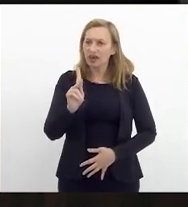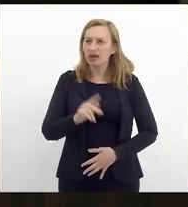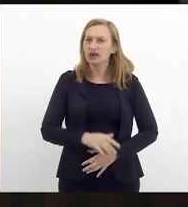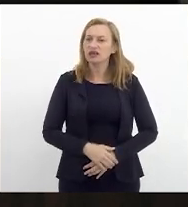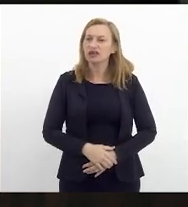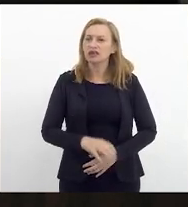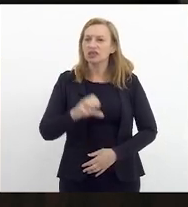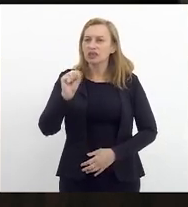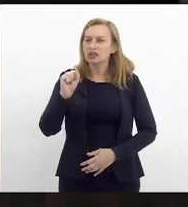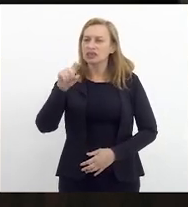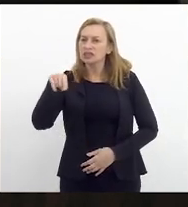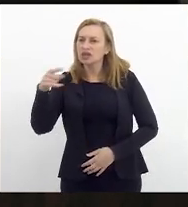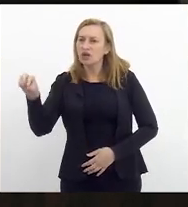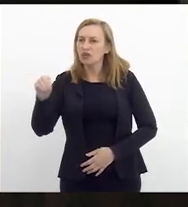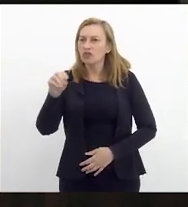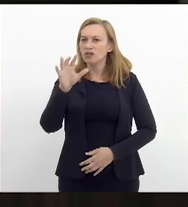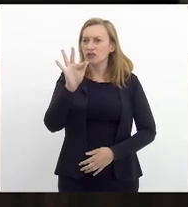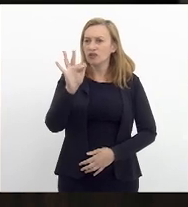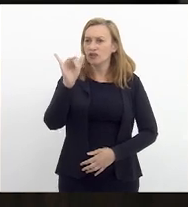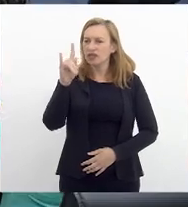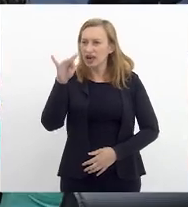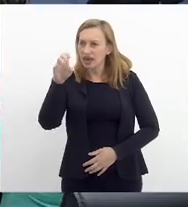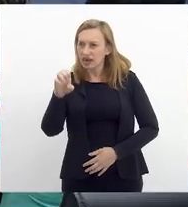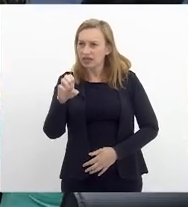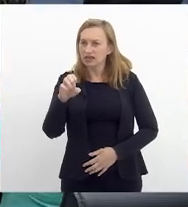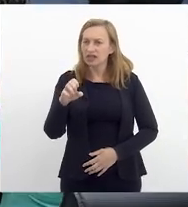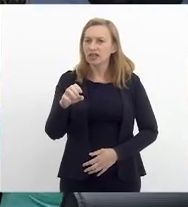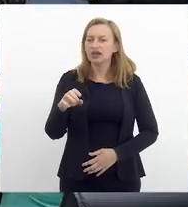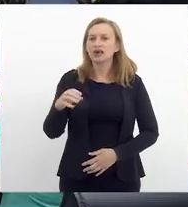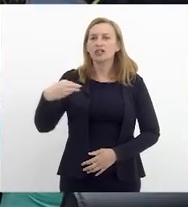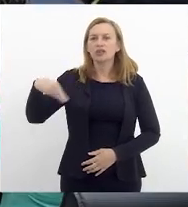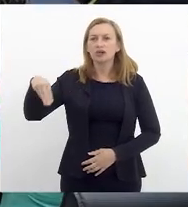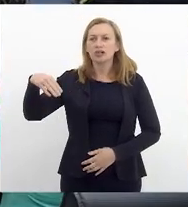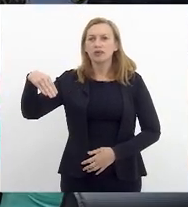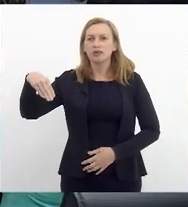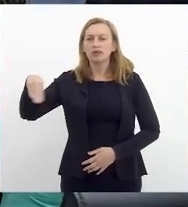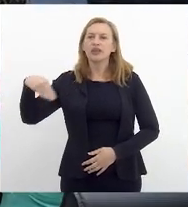Seja bem-vindo, Eric. Carlos Mink para discutir também, presidente. Ok.